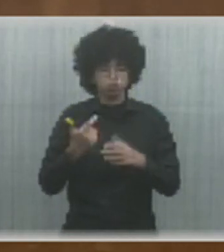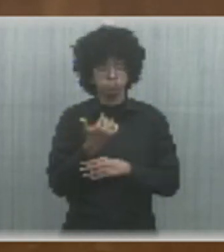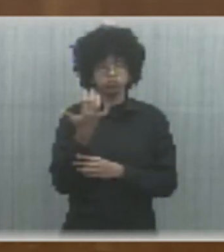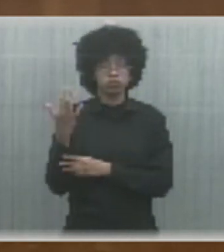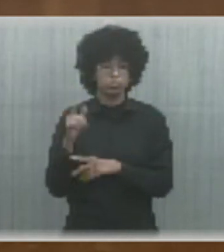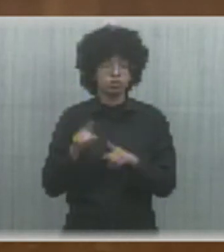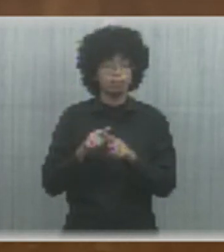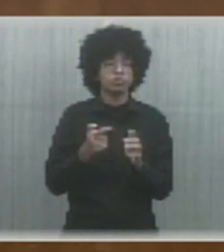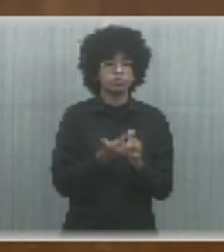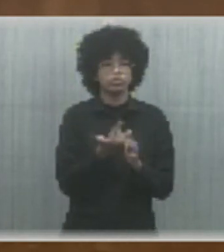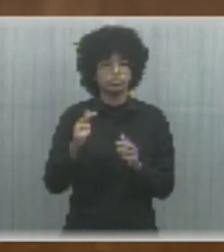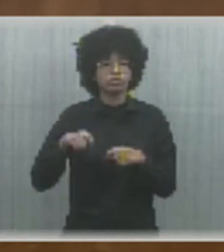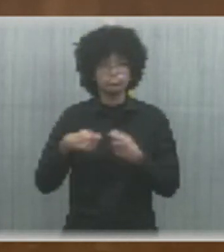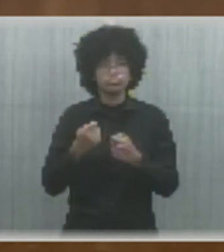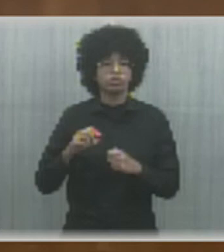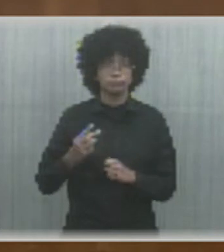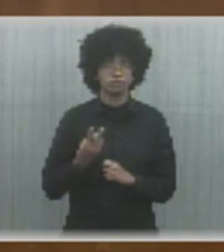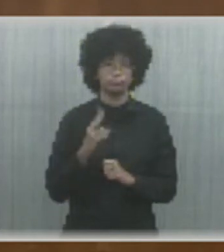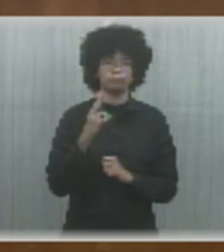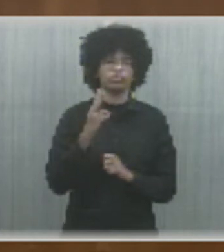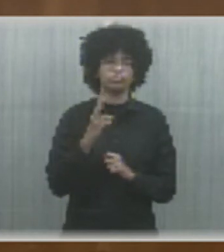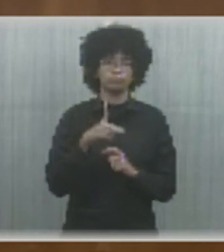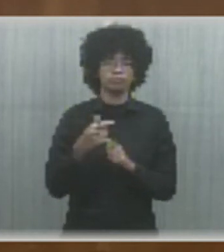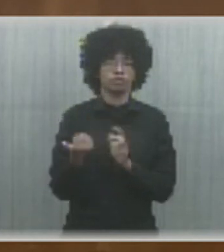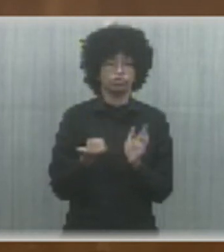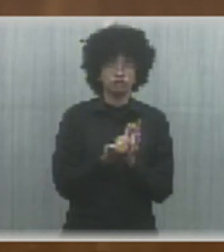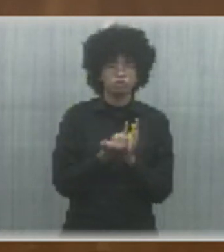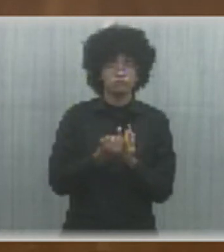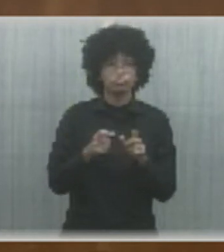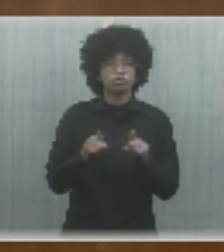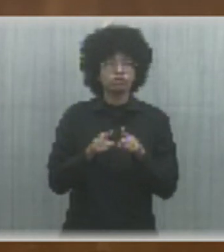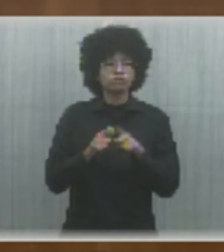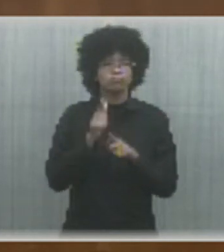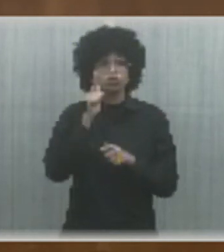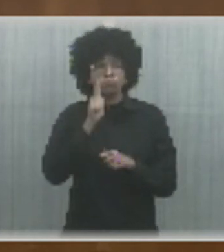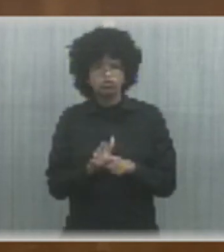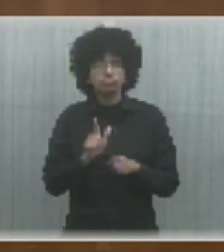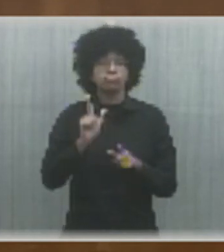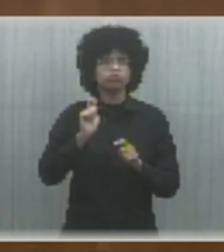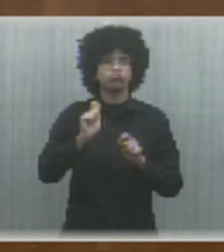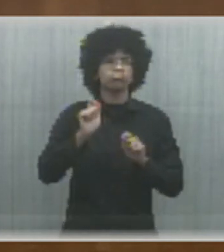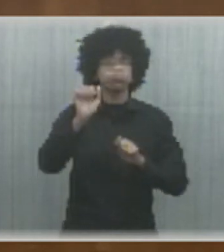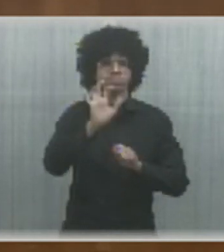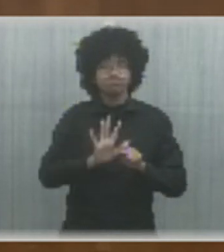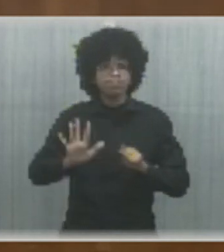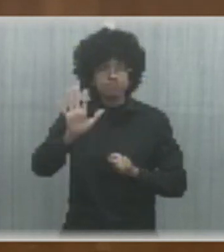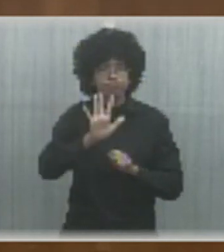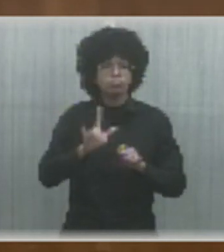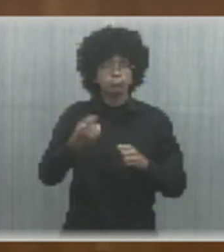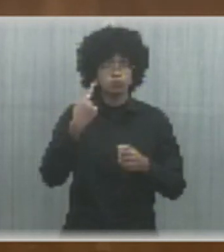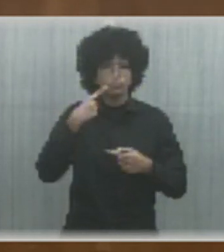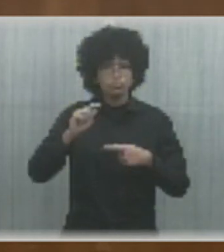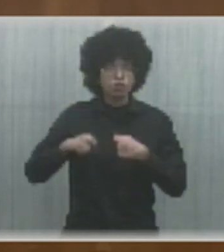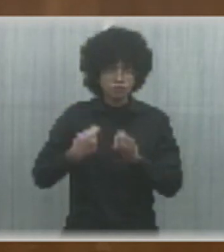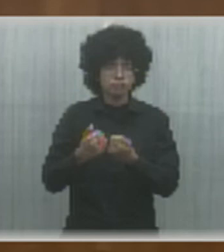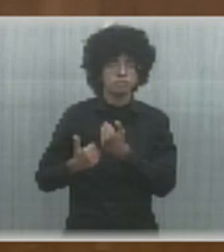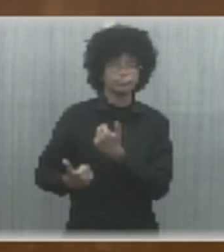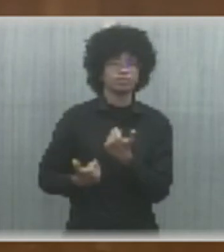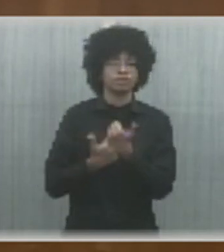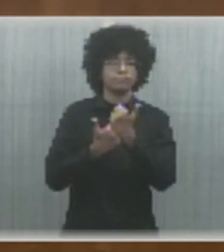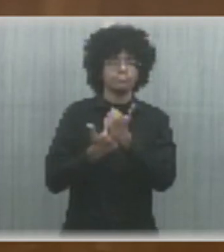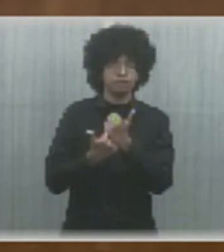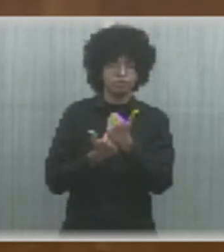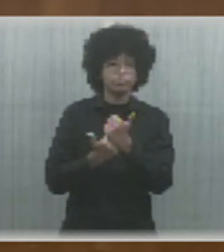do mais, a valorização de marcas e obtenção de ganhos de imagem decorrente do mérito de apoiar iniciativa de